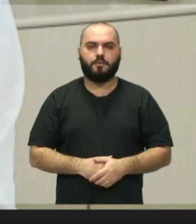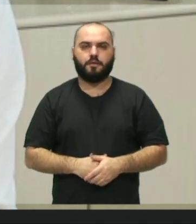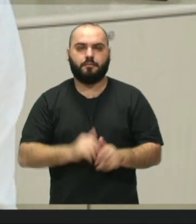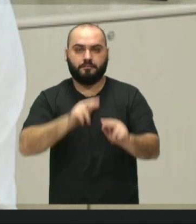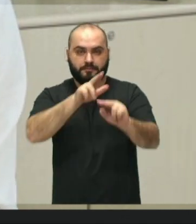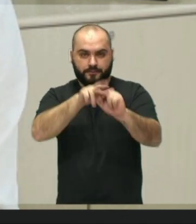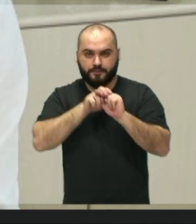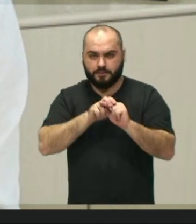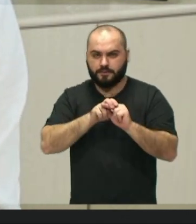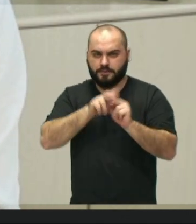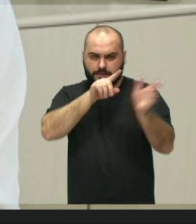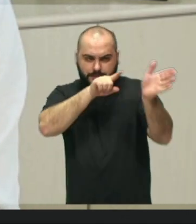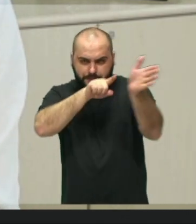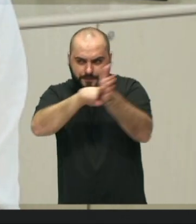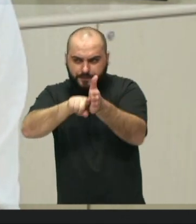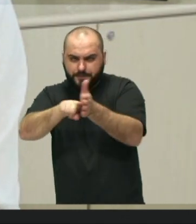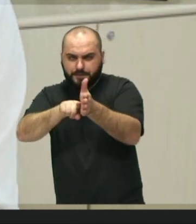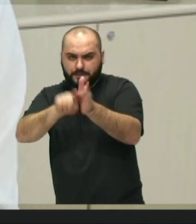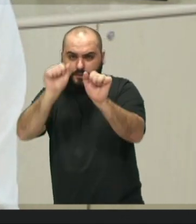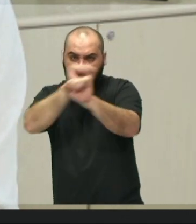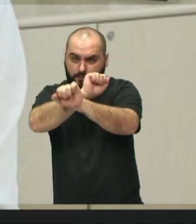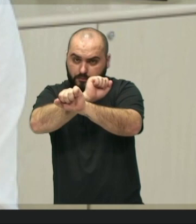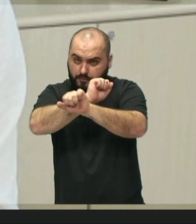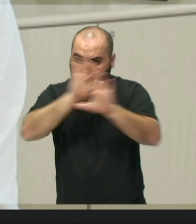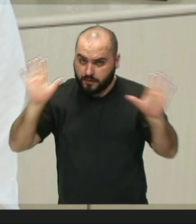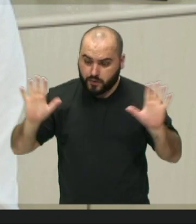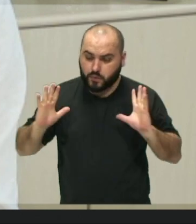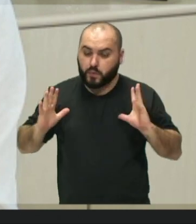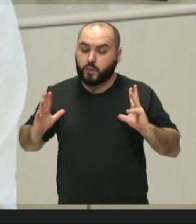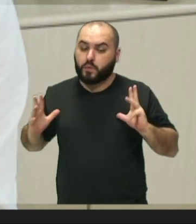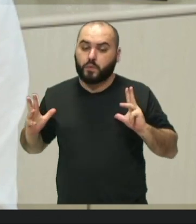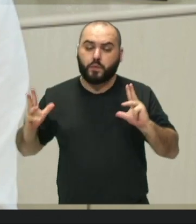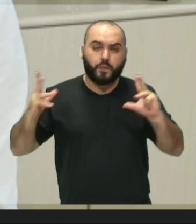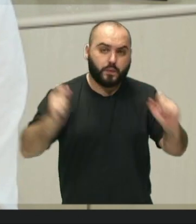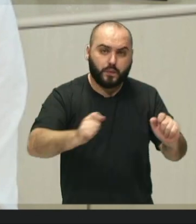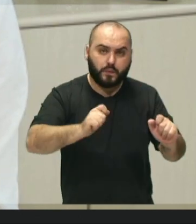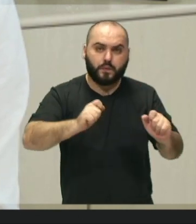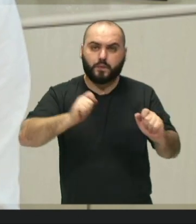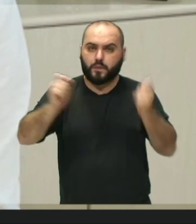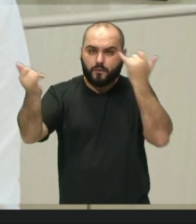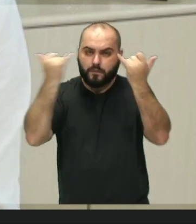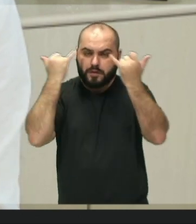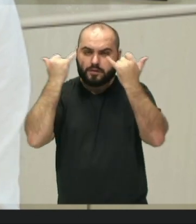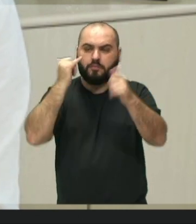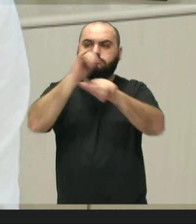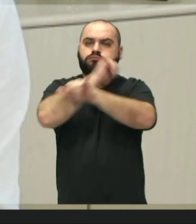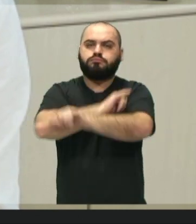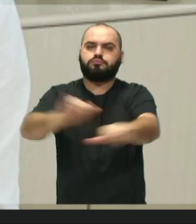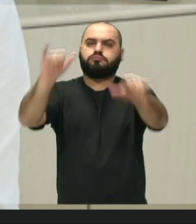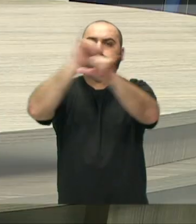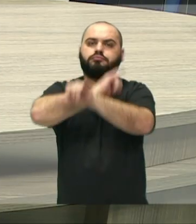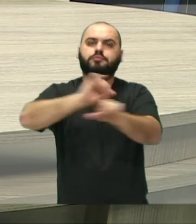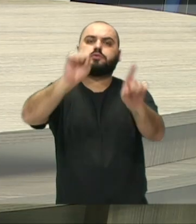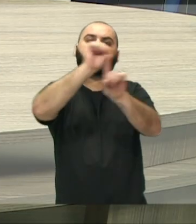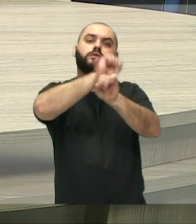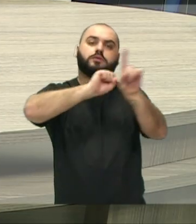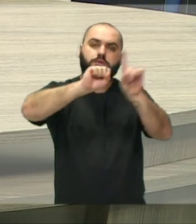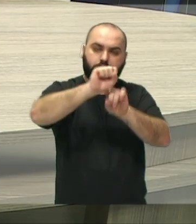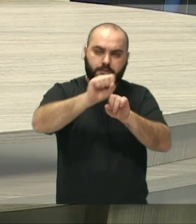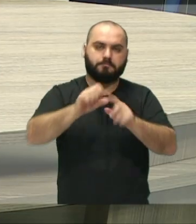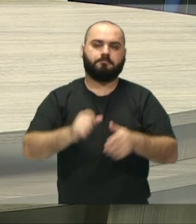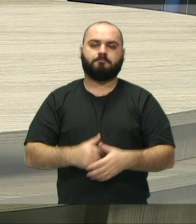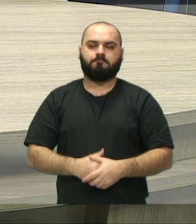essas investigações, todos esses fatos vão ser compartilhados com toda a sociedade civil. Diretor,